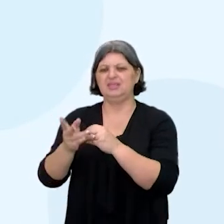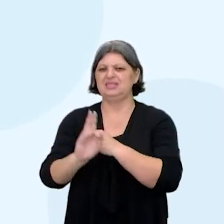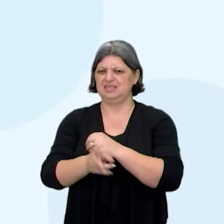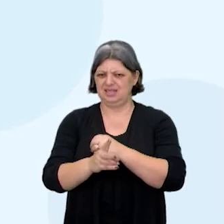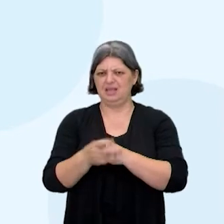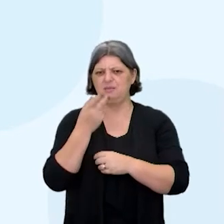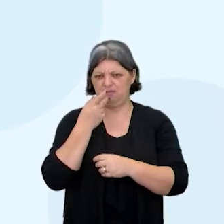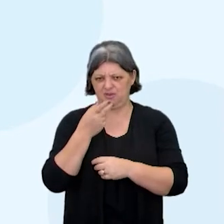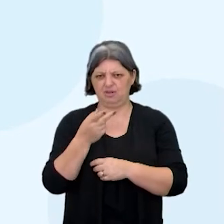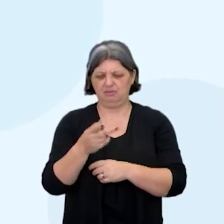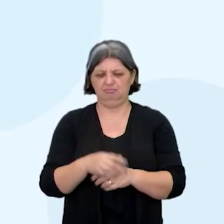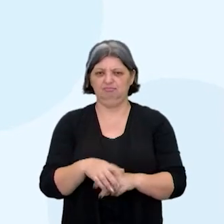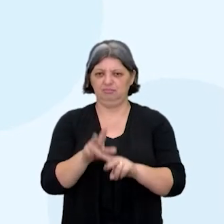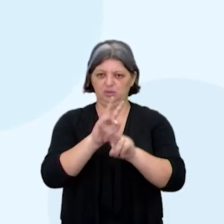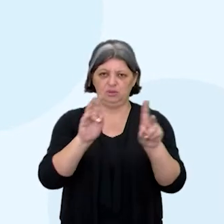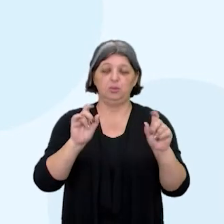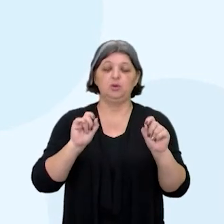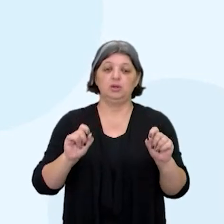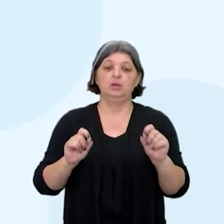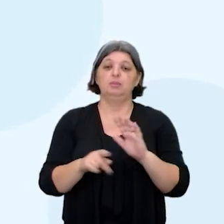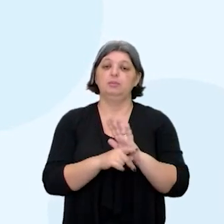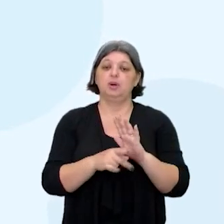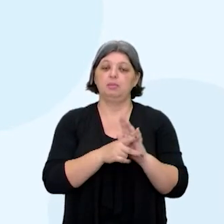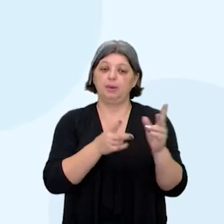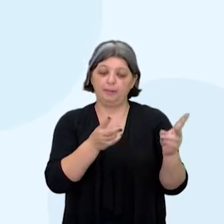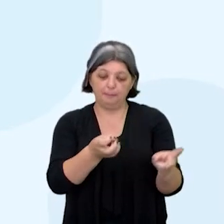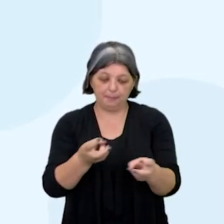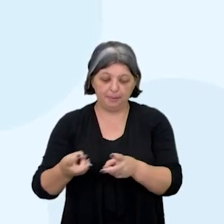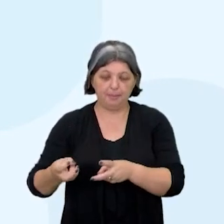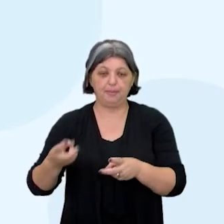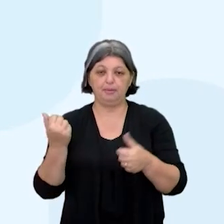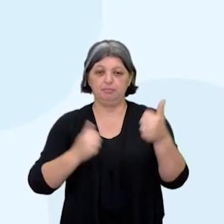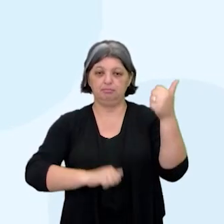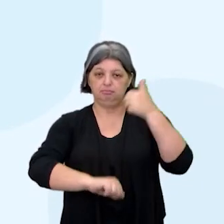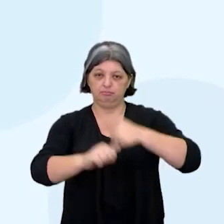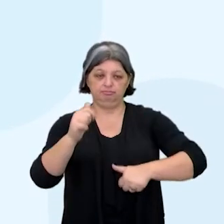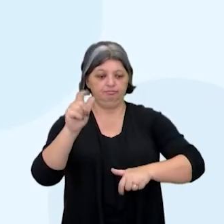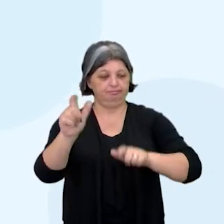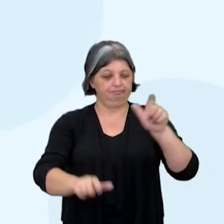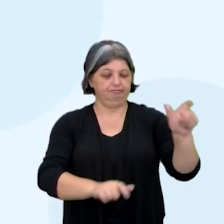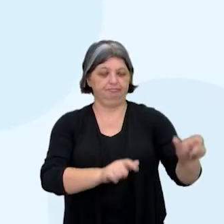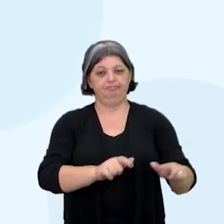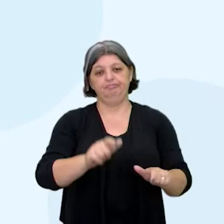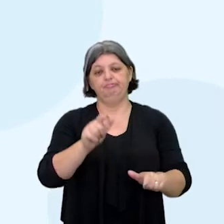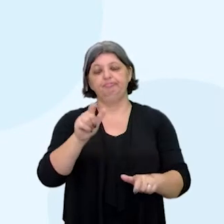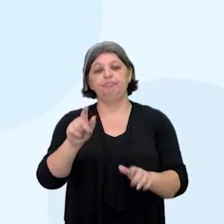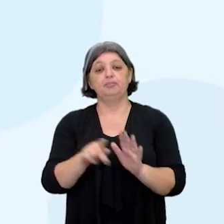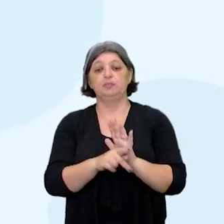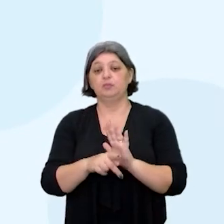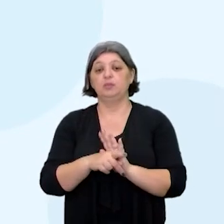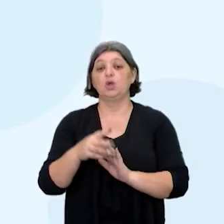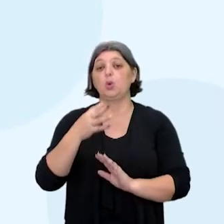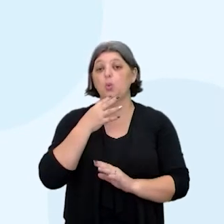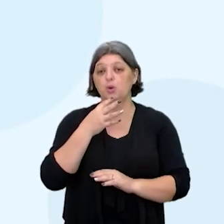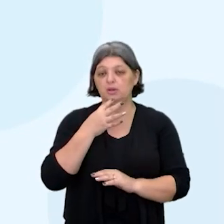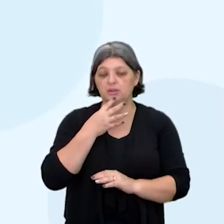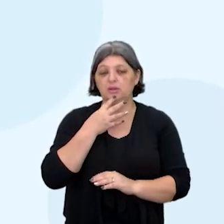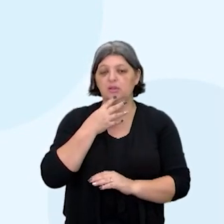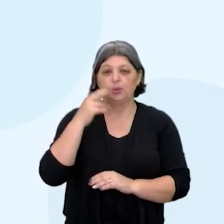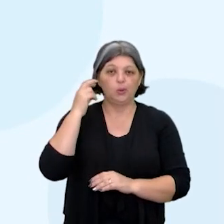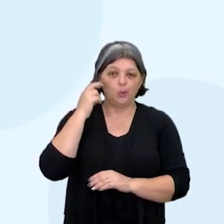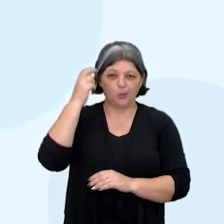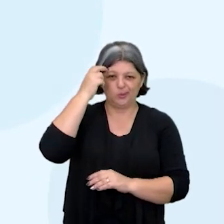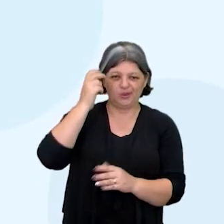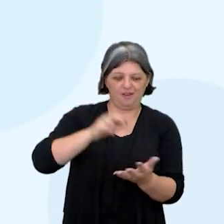sobre isso, porque o papel é sempre identificar e reconhecer o indivíduo, para que, conhecendo as culturas,